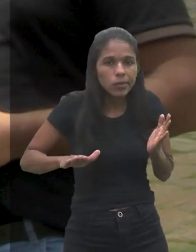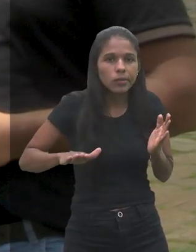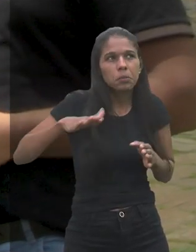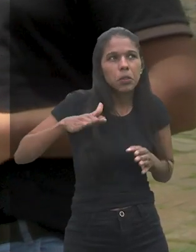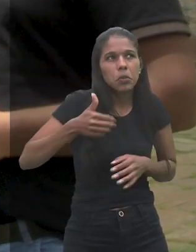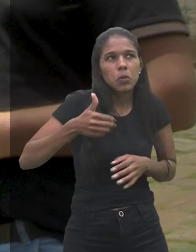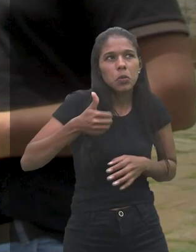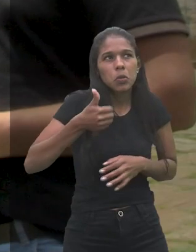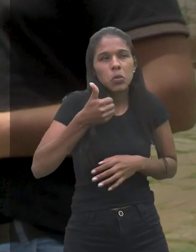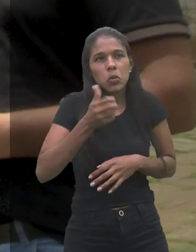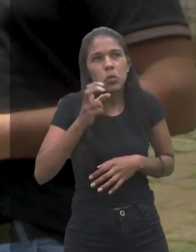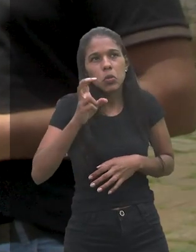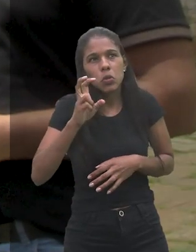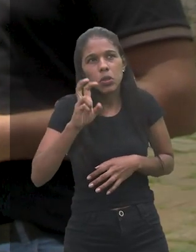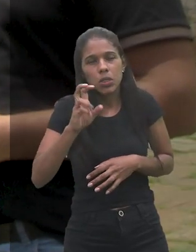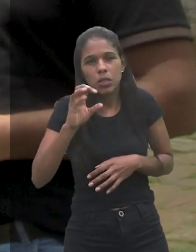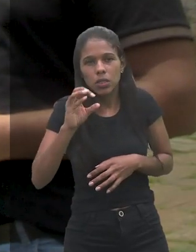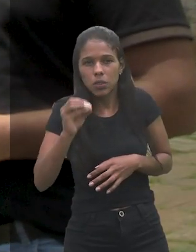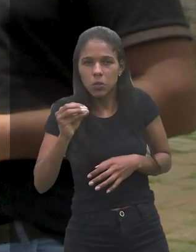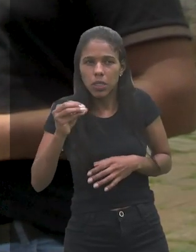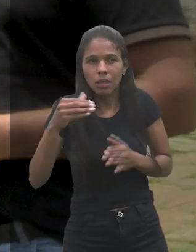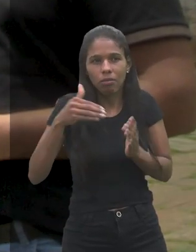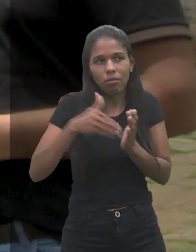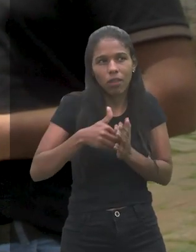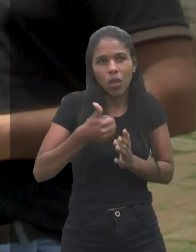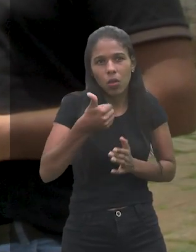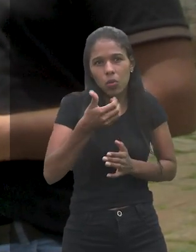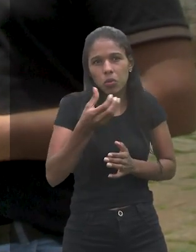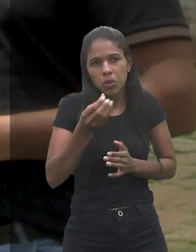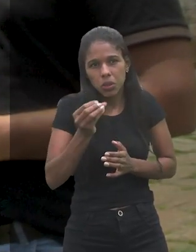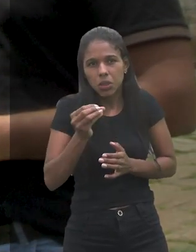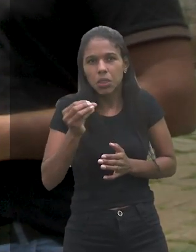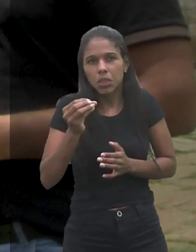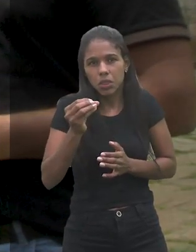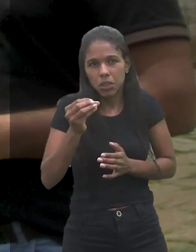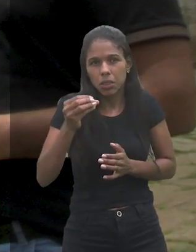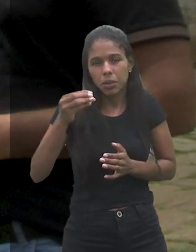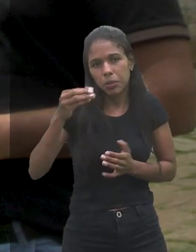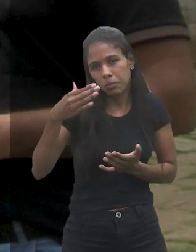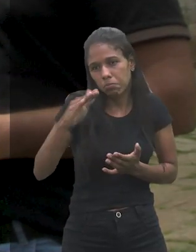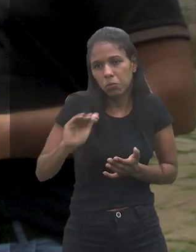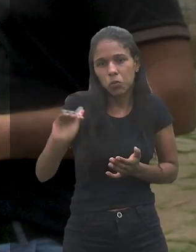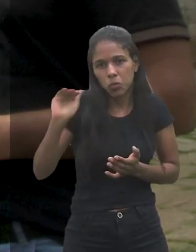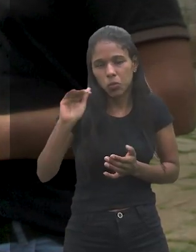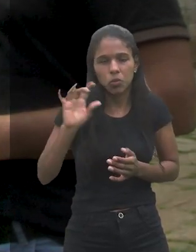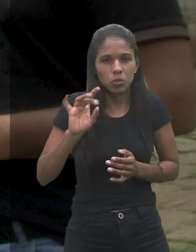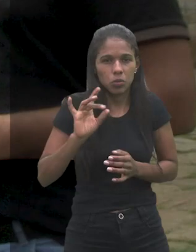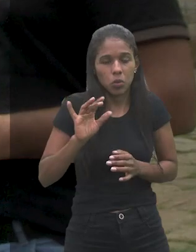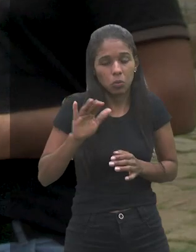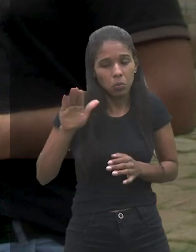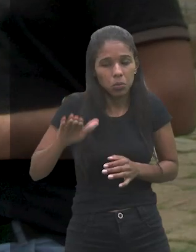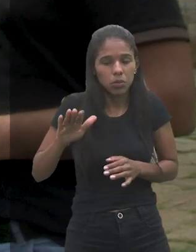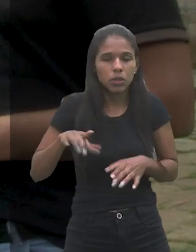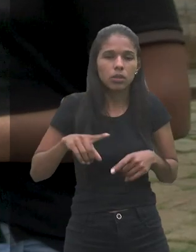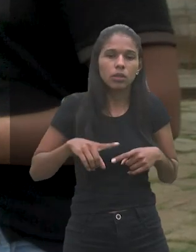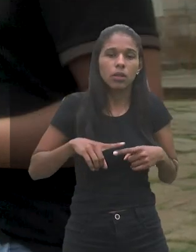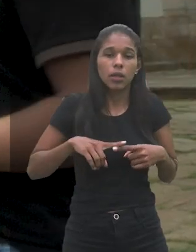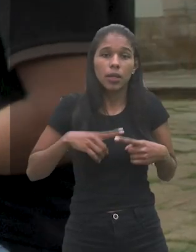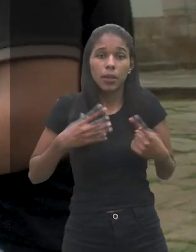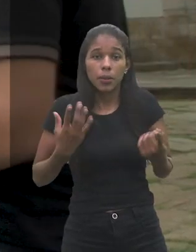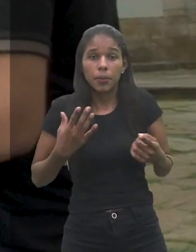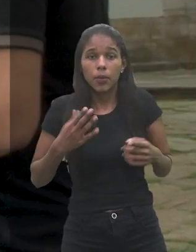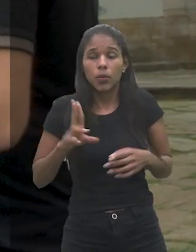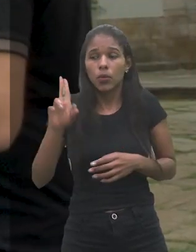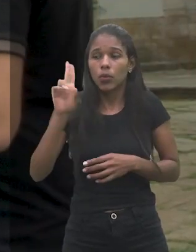curto, o nariz fino em V, os olhos esbugalhados e os dedos longos pontiagudos. No trabalho da